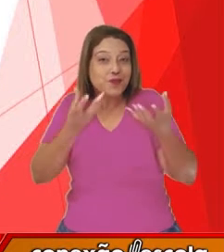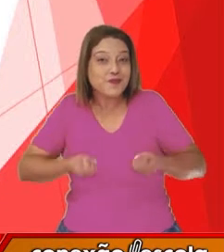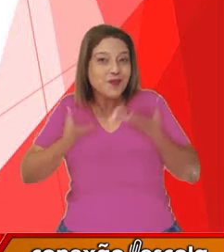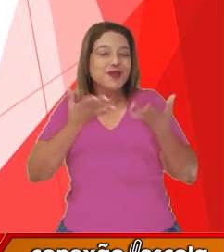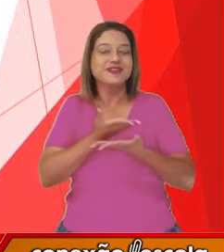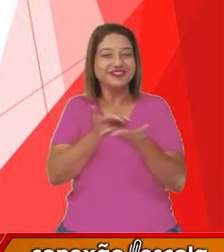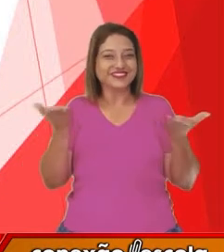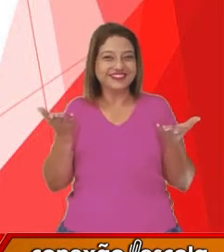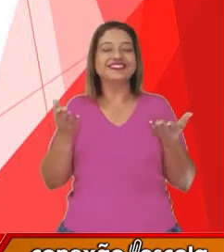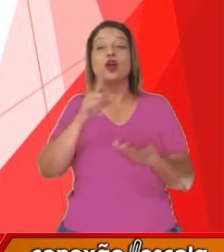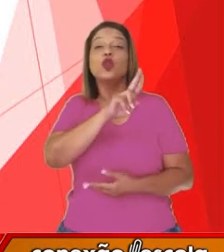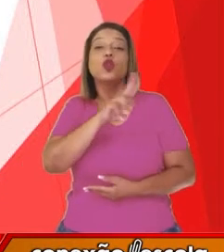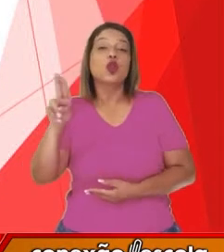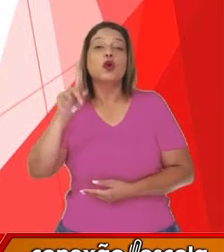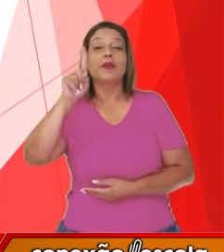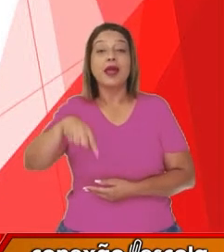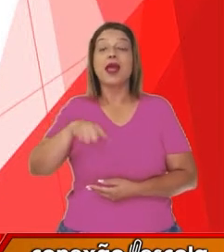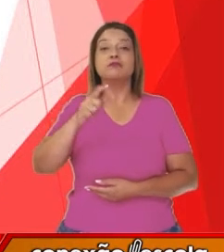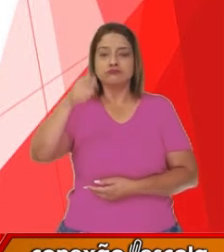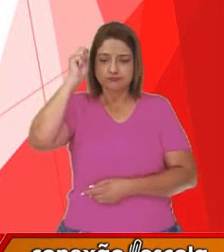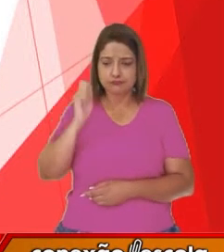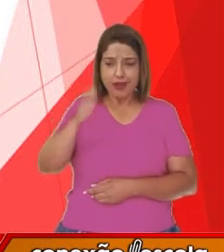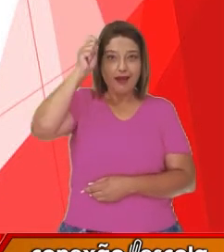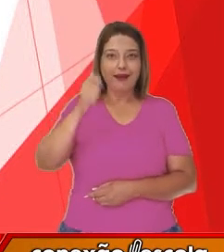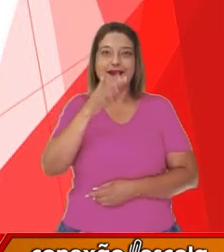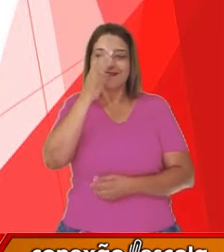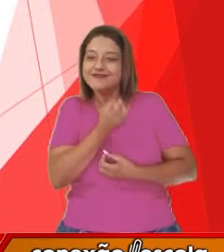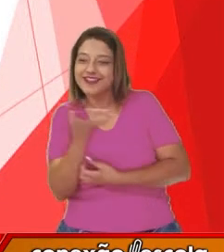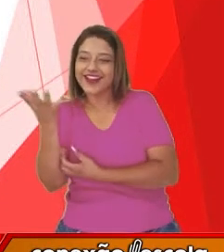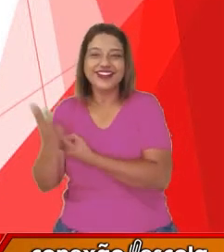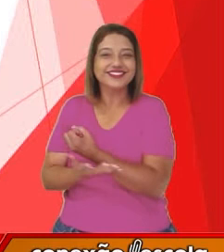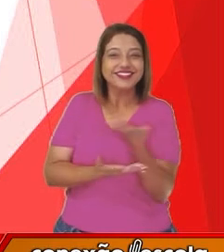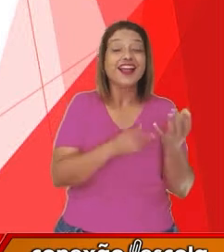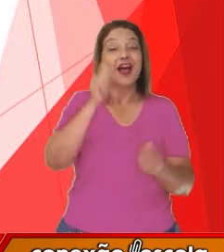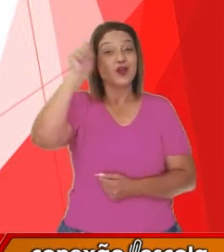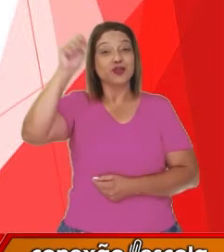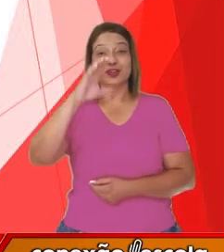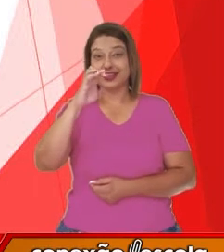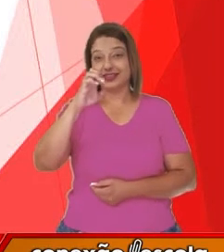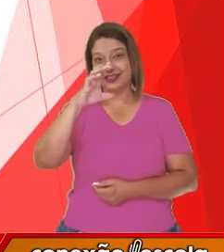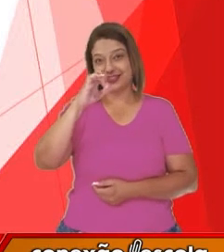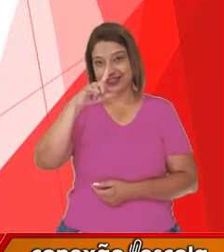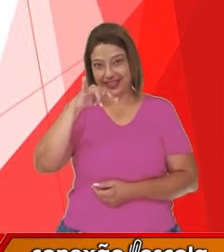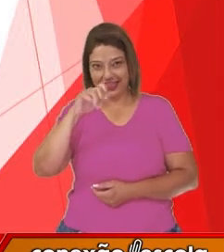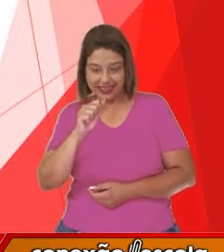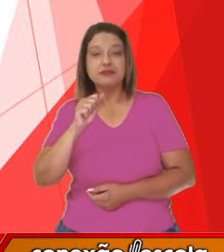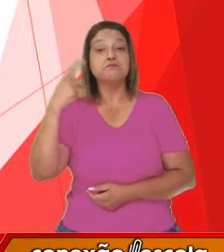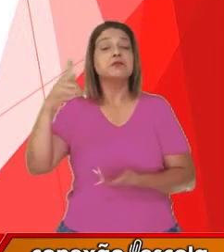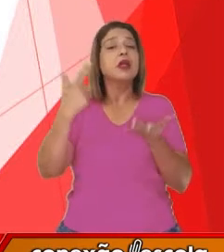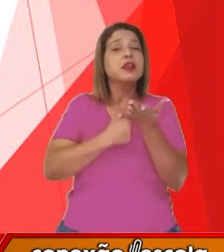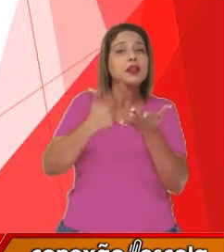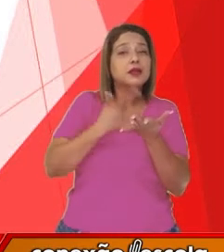vocês. O poema se chama Leilão de Jardim, de Cecília Meirelles, retirado do livro